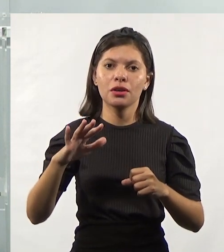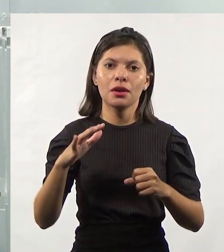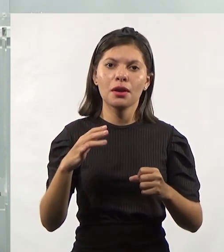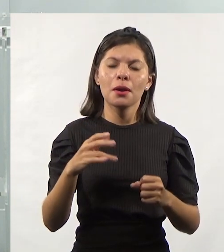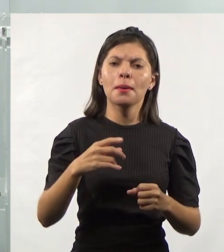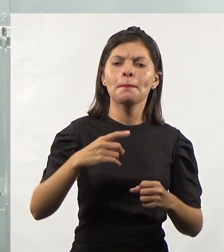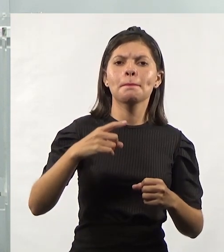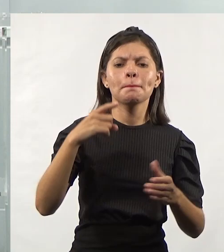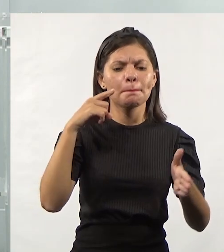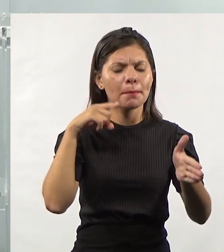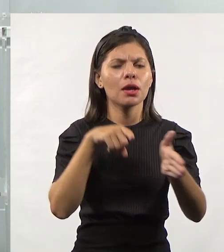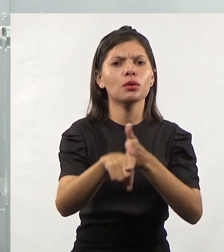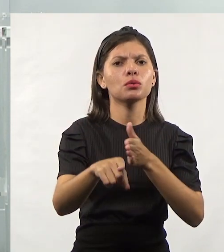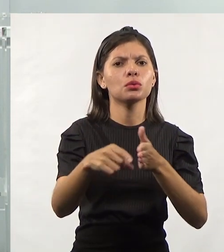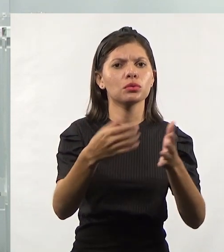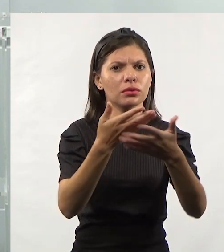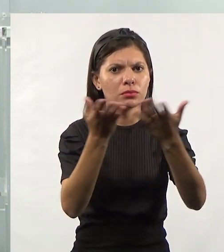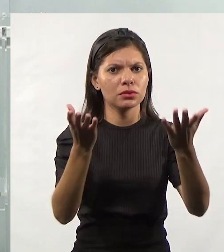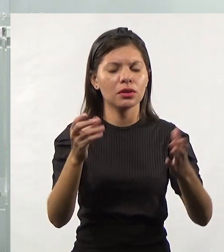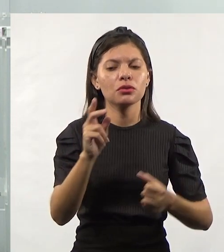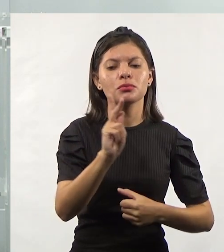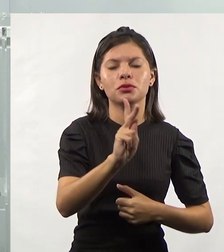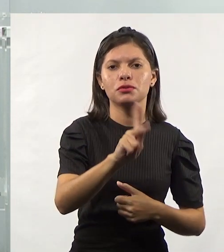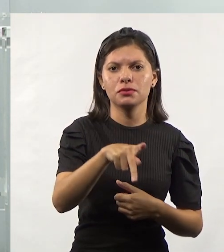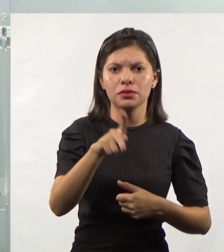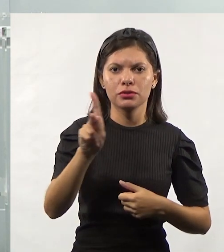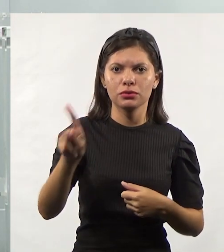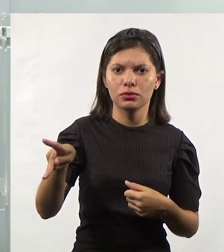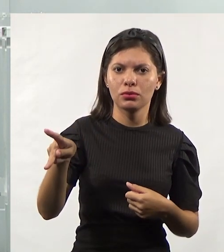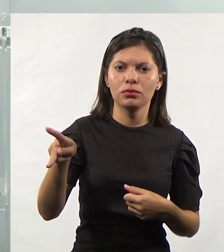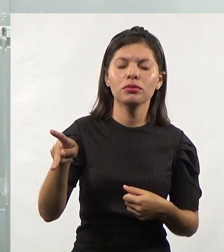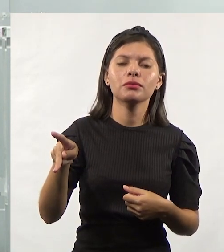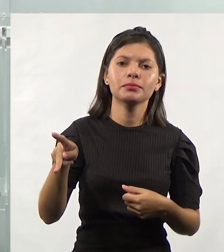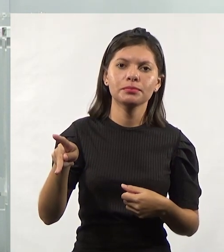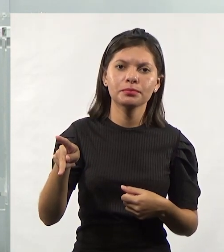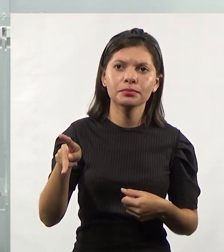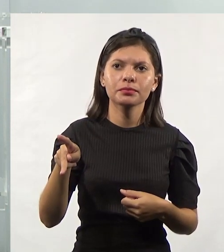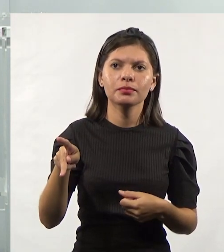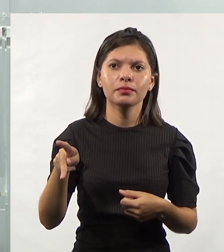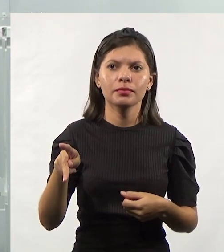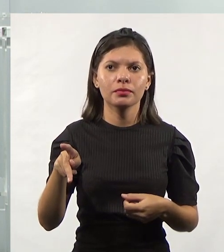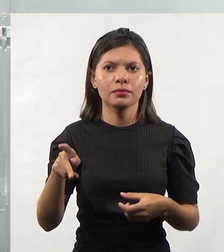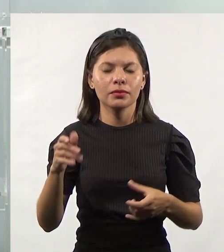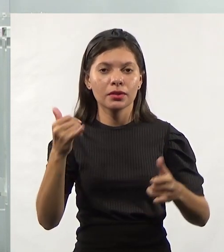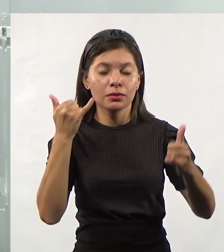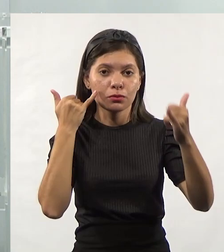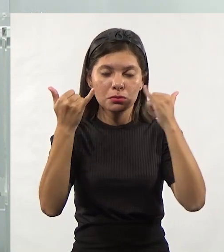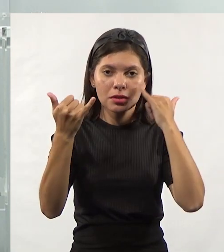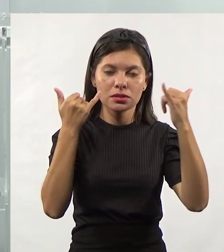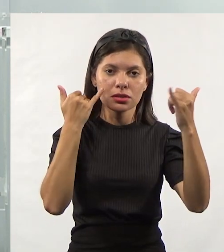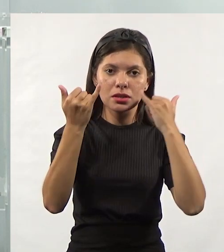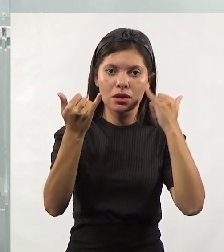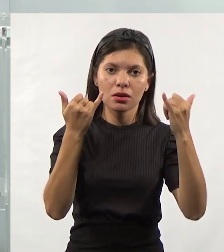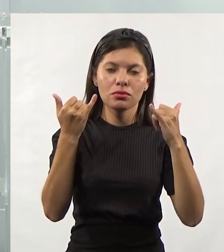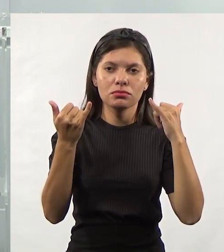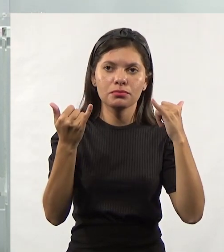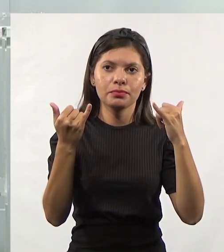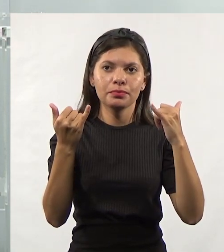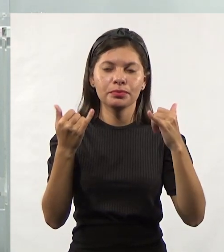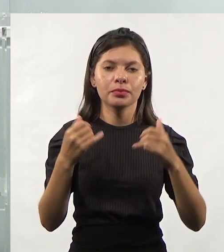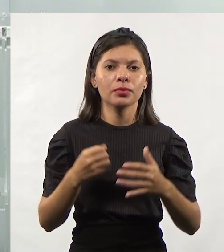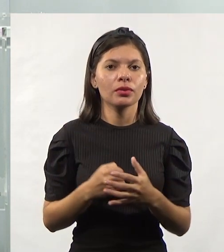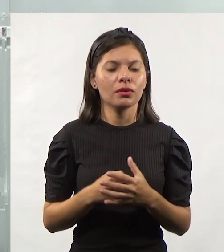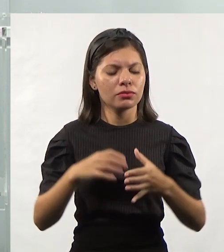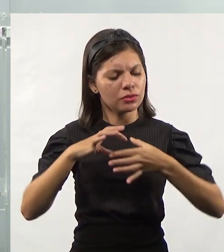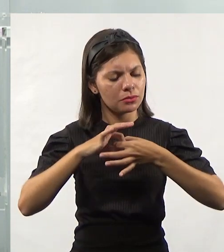Pergunta também para o seu professor mediador. Se você não quiser falar direto com a gente, fala com o mediador, que ele transmite a informação para a